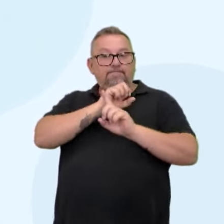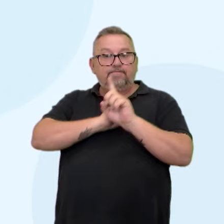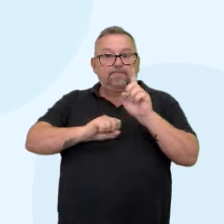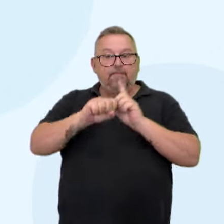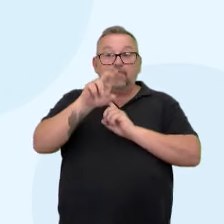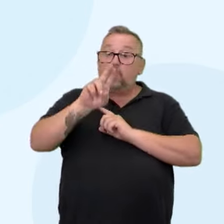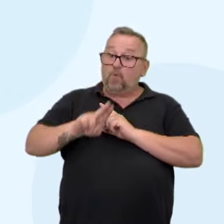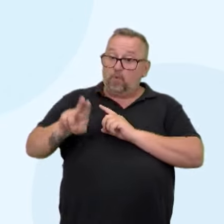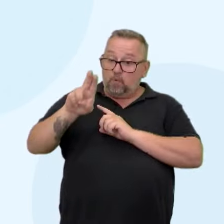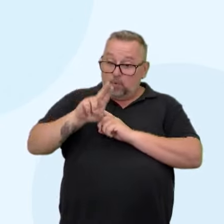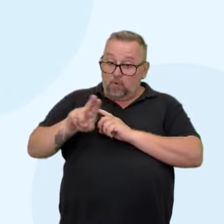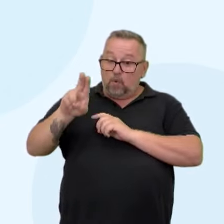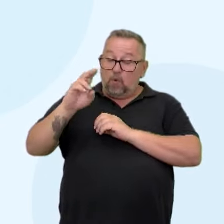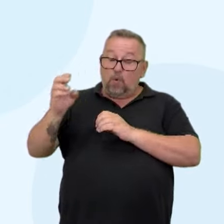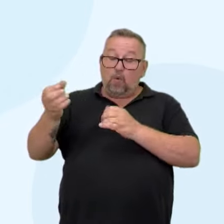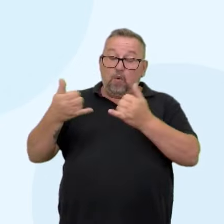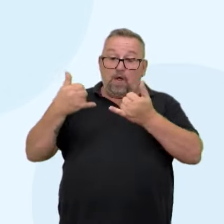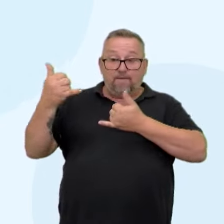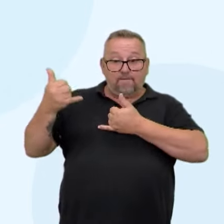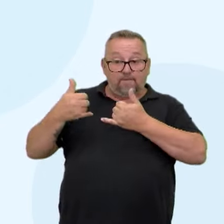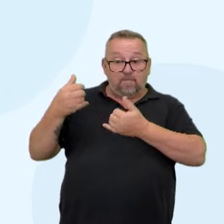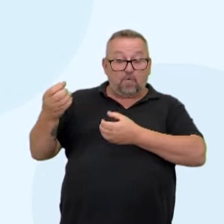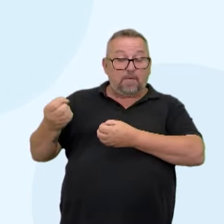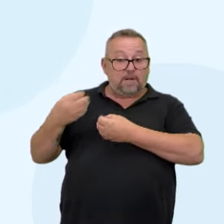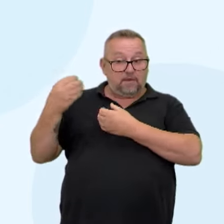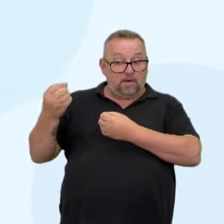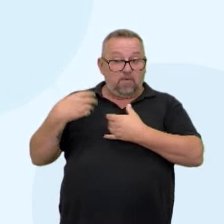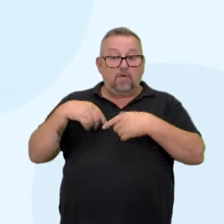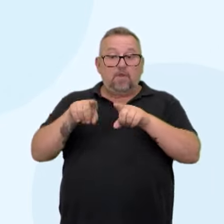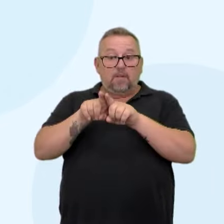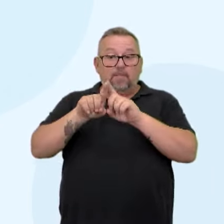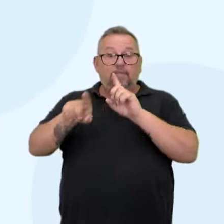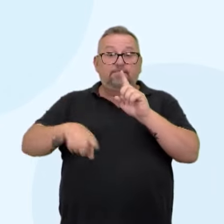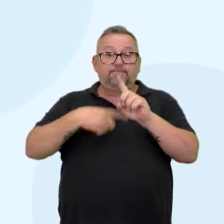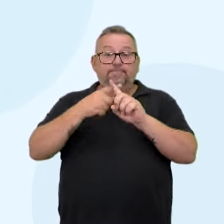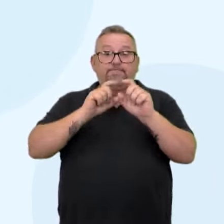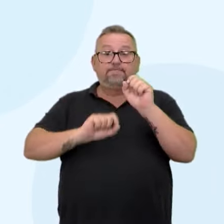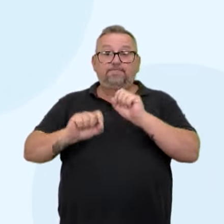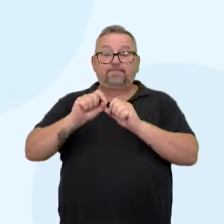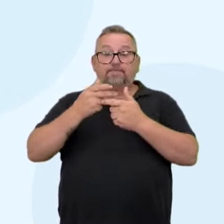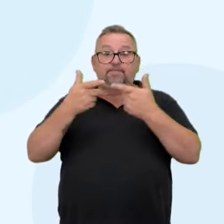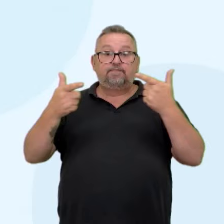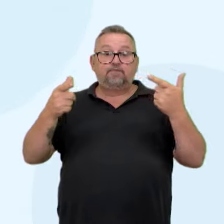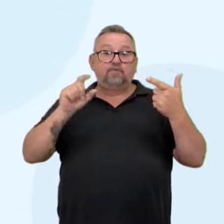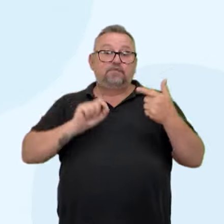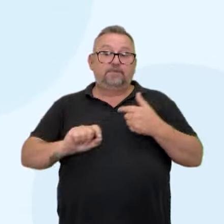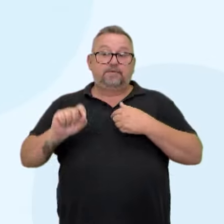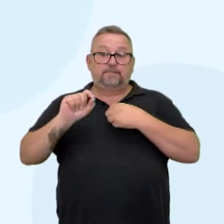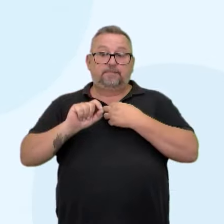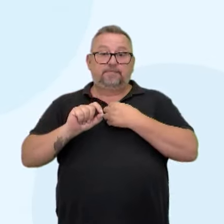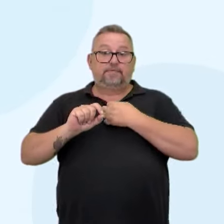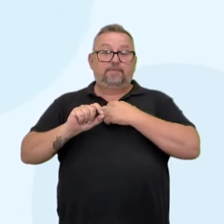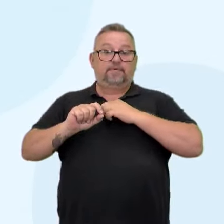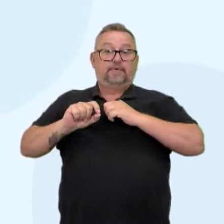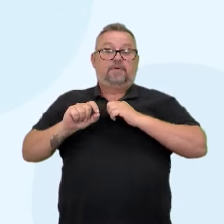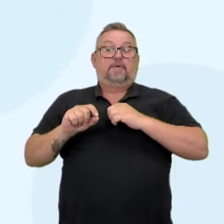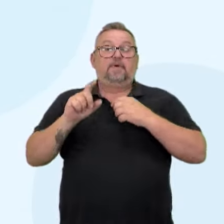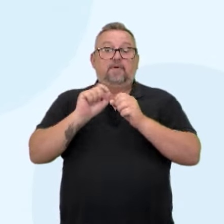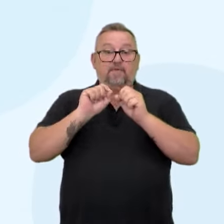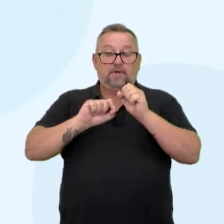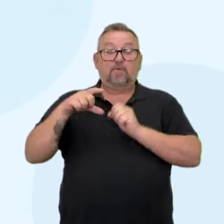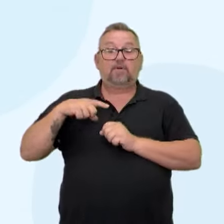sociedade no consumo da informação, que é um dos fatos que faz com que o observatório